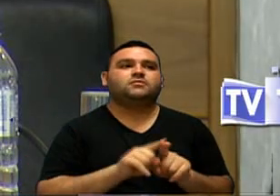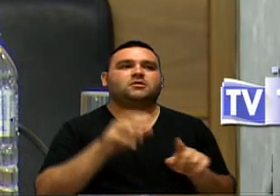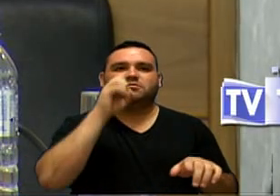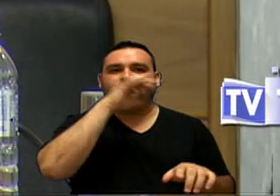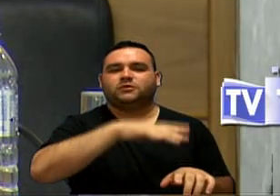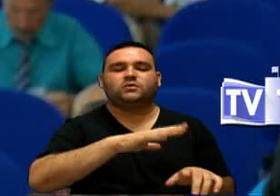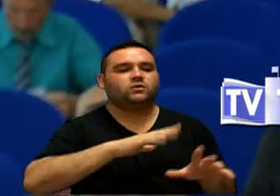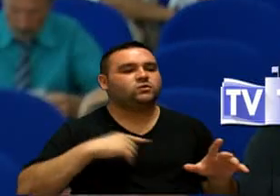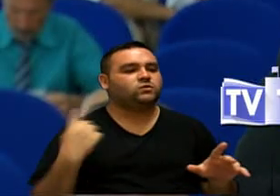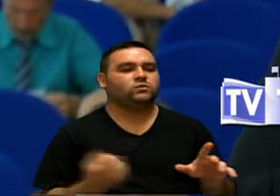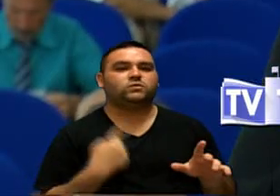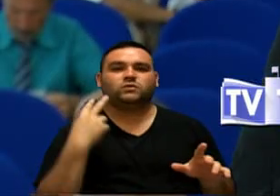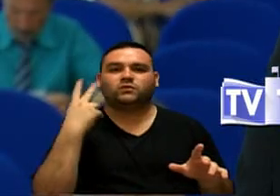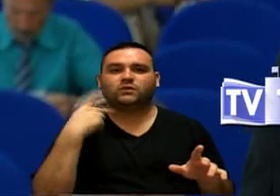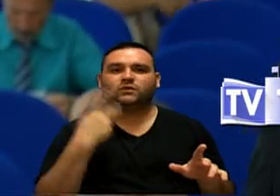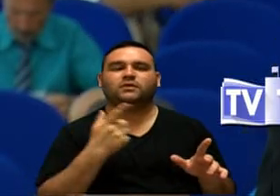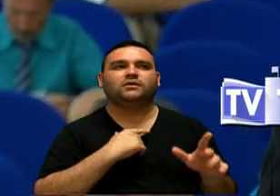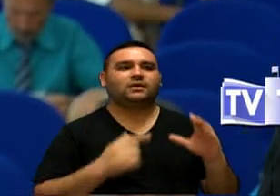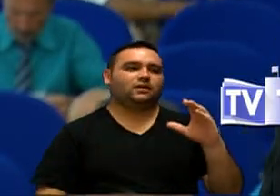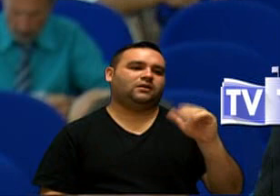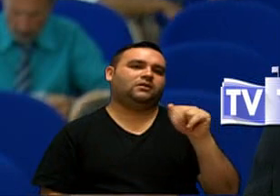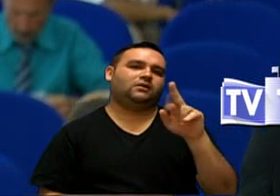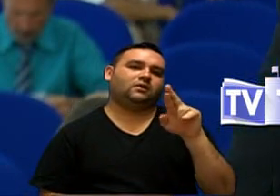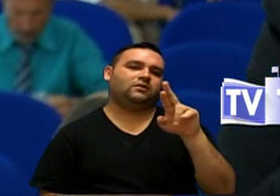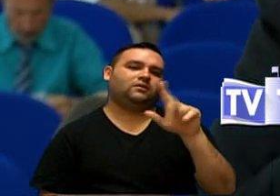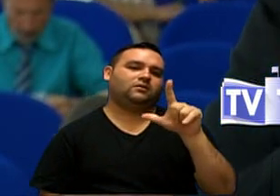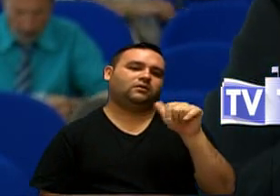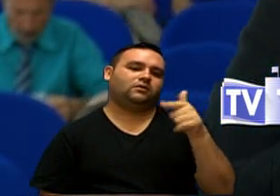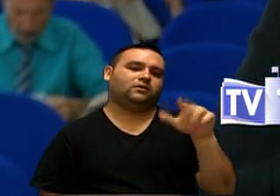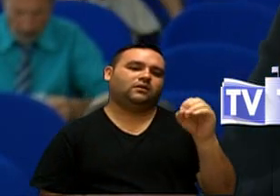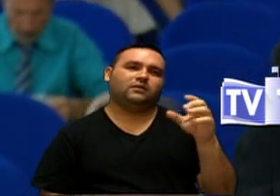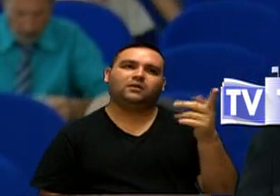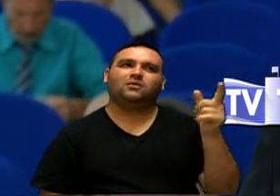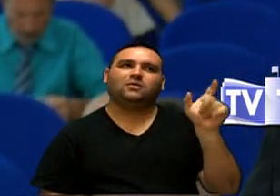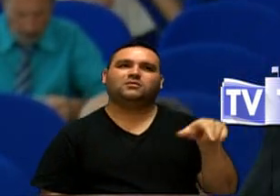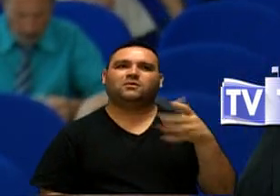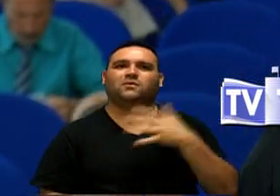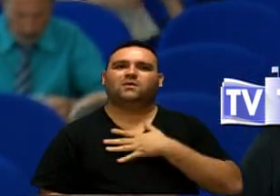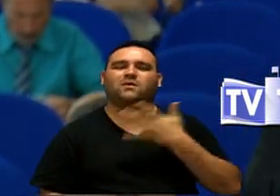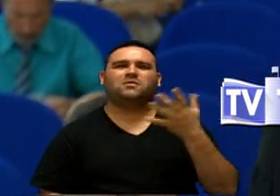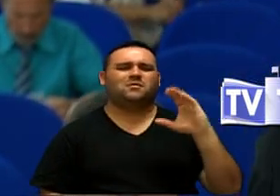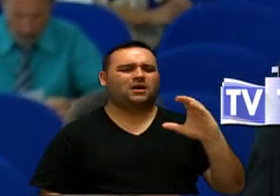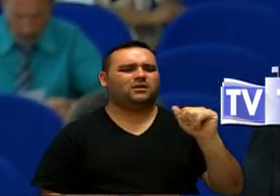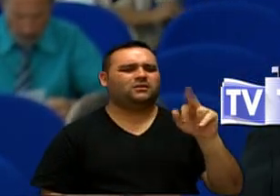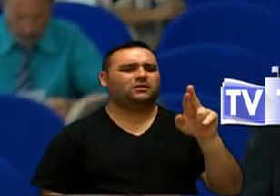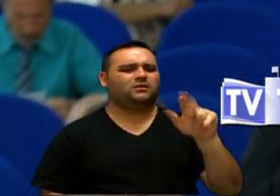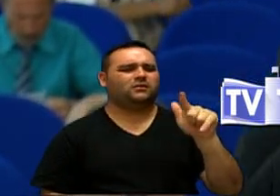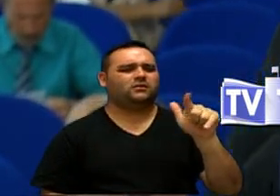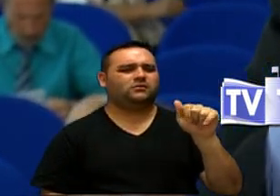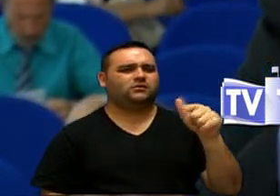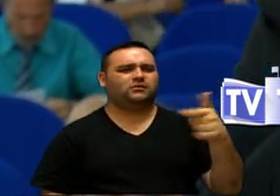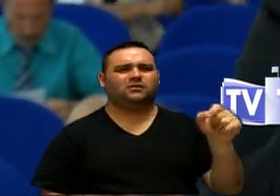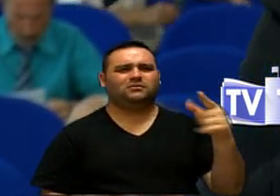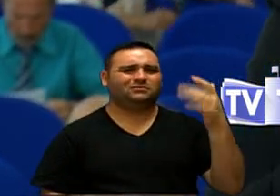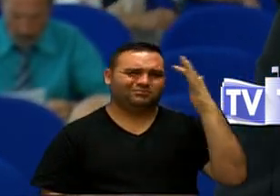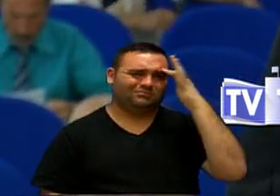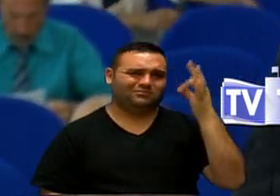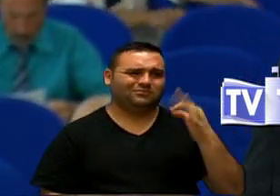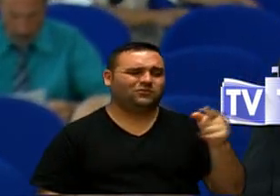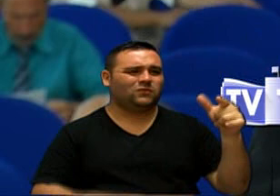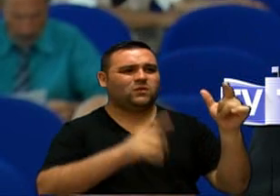com todos os vereadores. Mandou aqui o Carlão, que é gente boa, eu gosto do Carlão. Mas o Carlão, não entendo